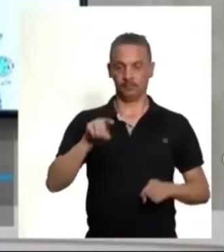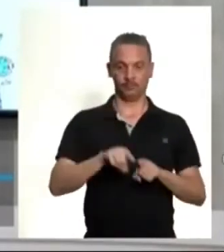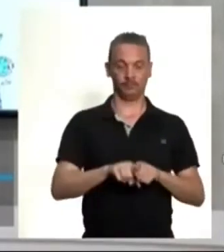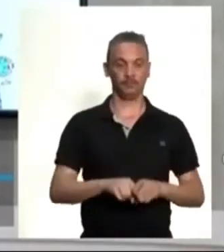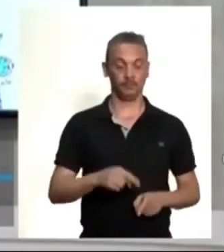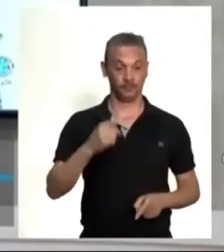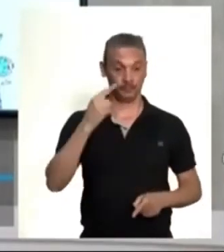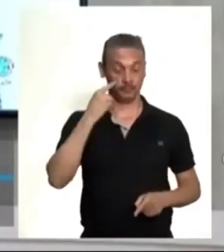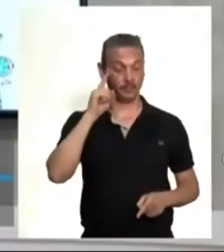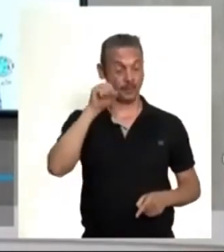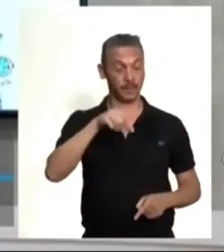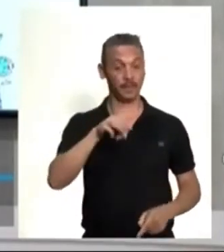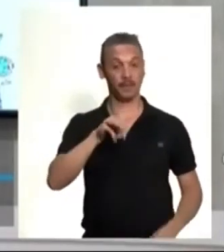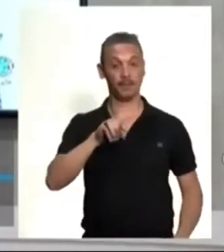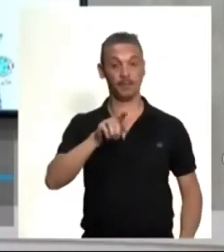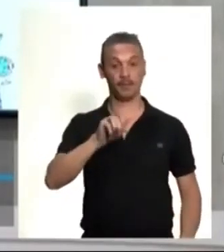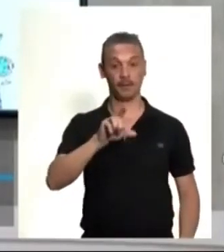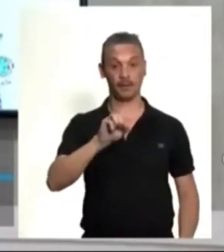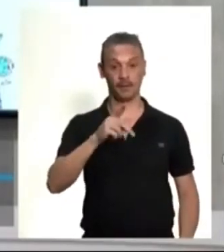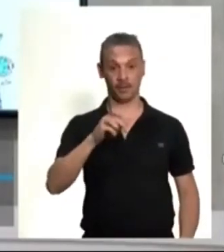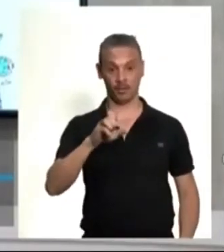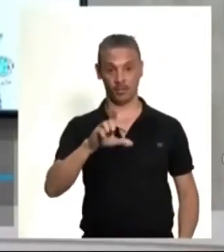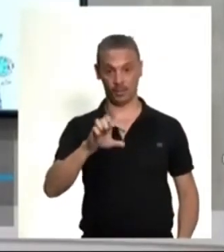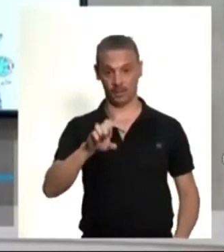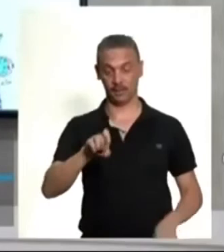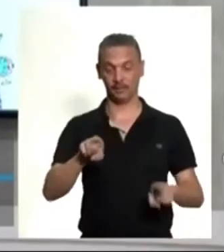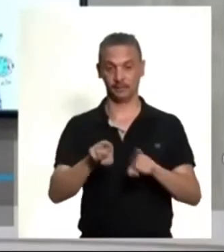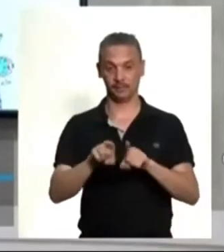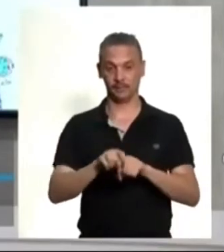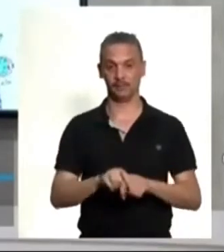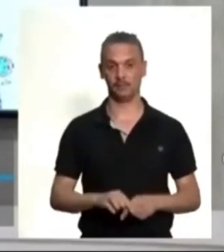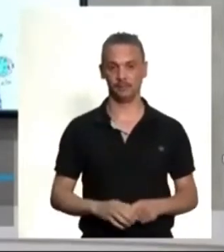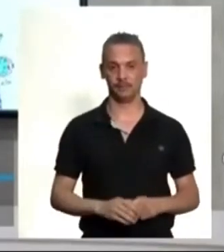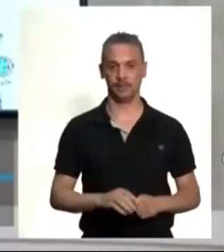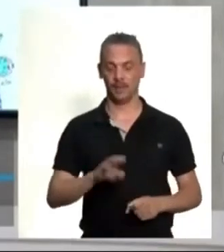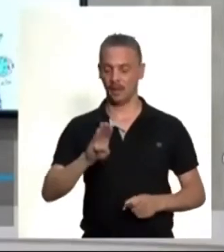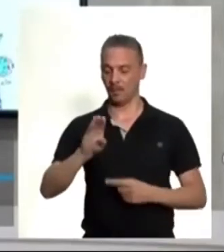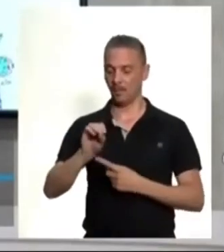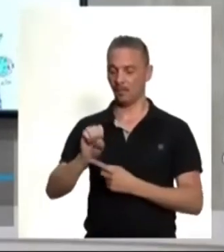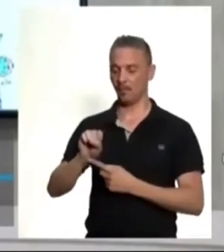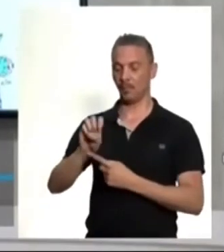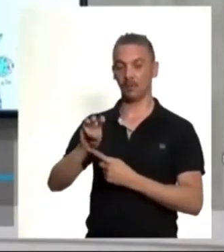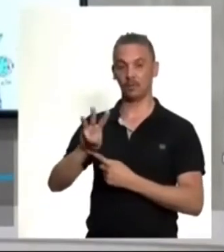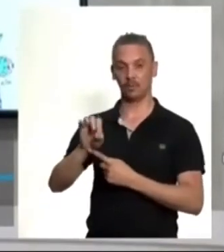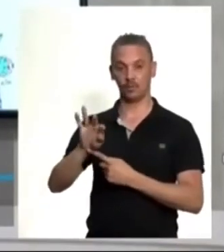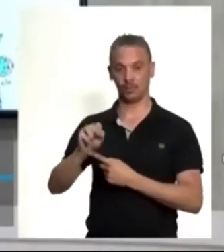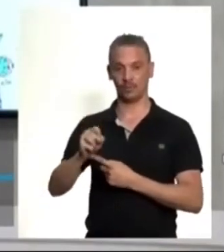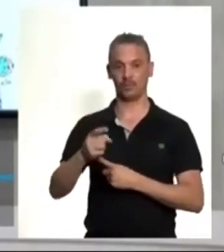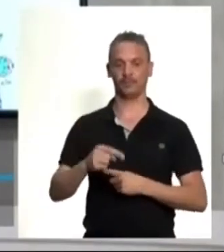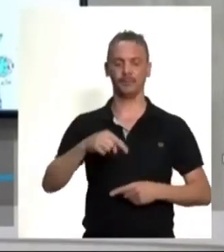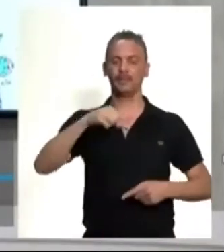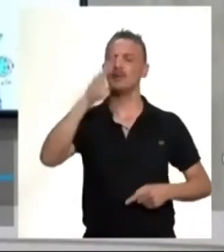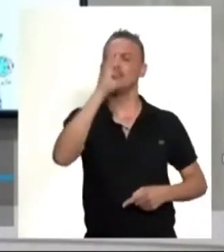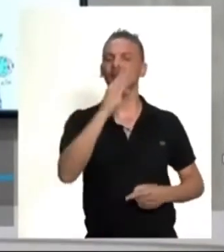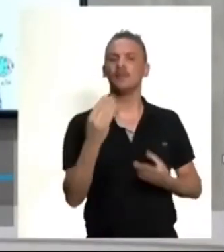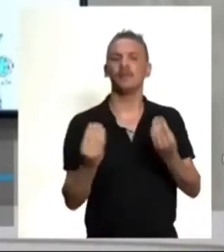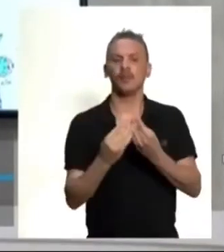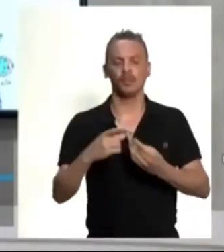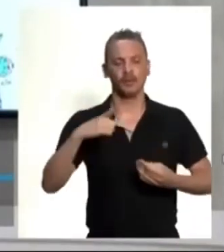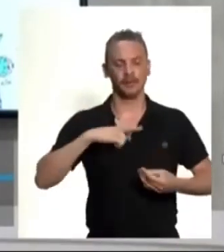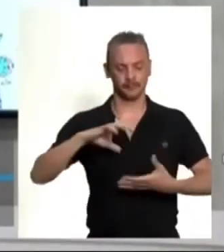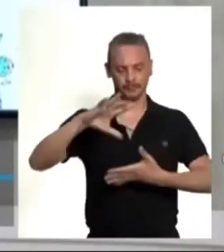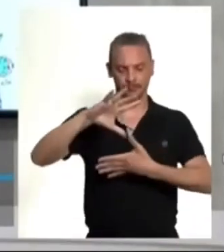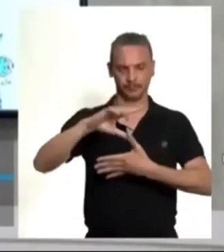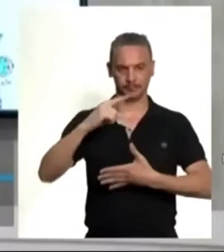uma megalópole. Nesse caso, chamada de megalópole Boswash. Agora, no Brasil nós temos uma megalópole